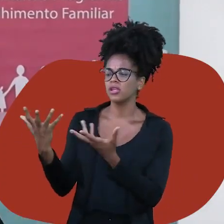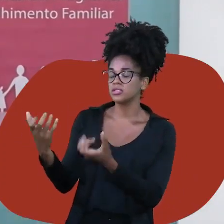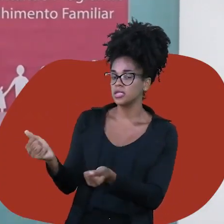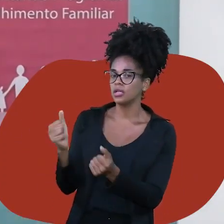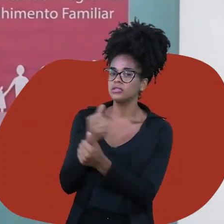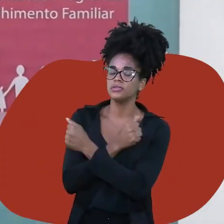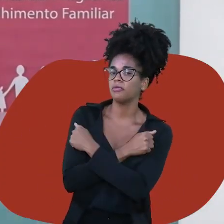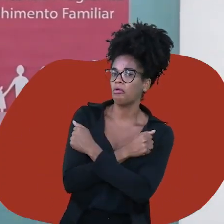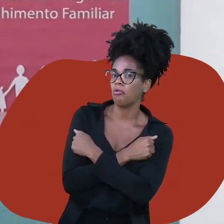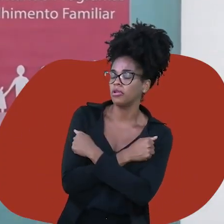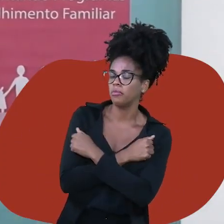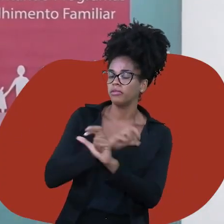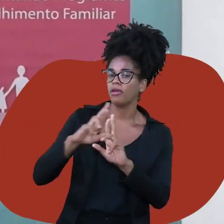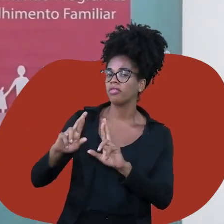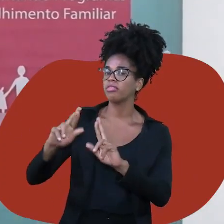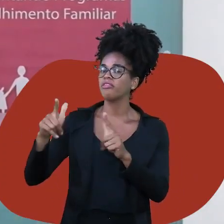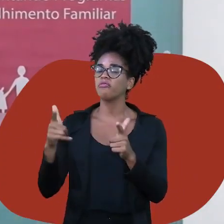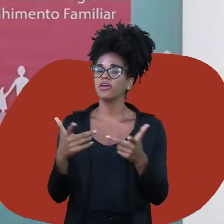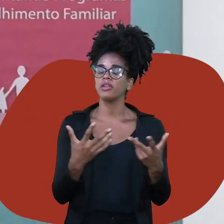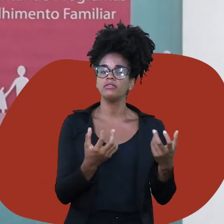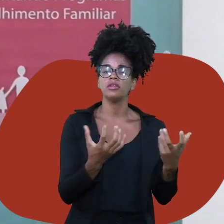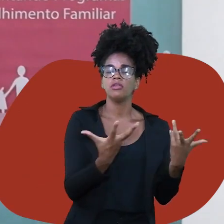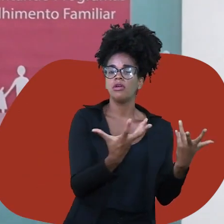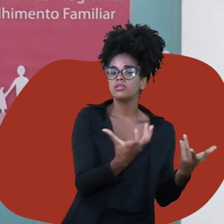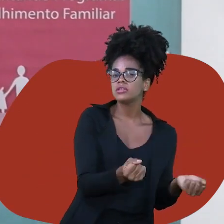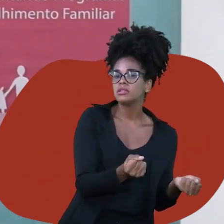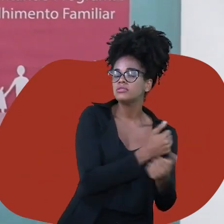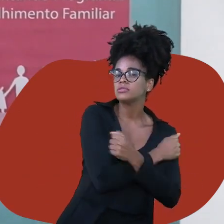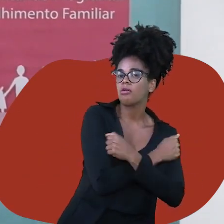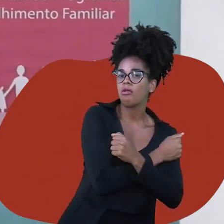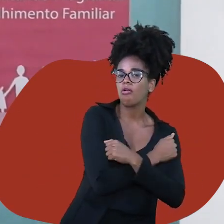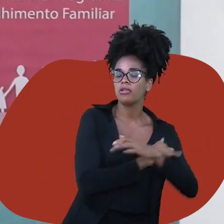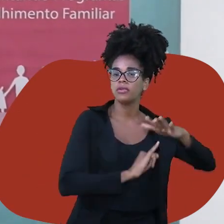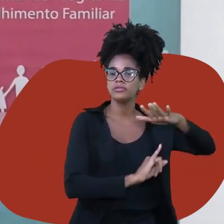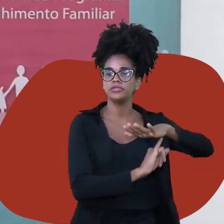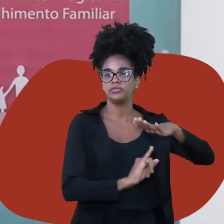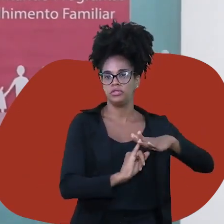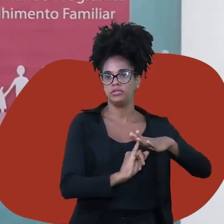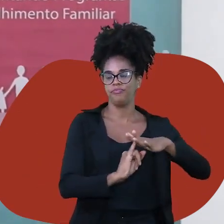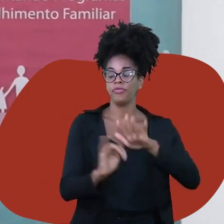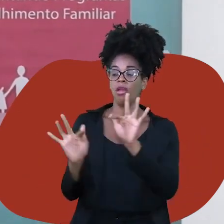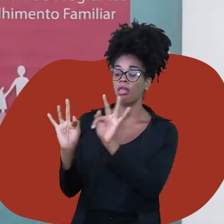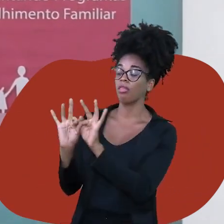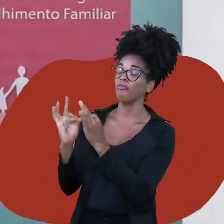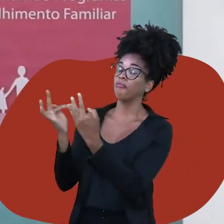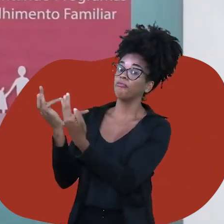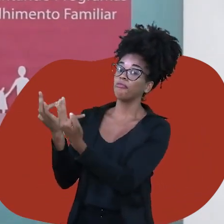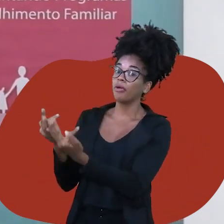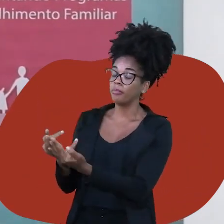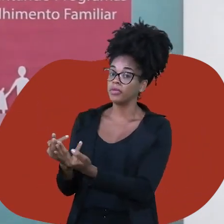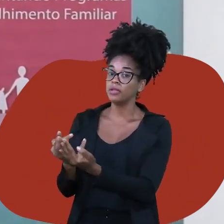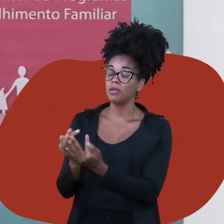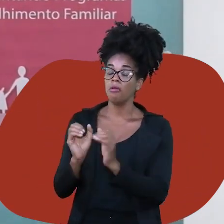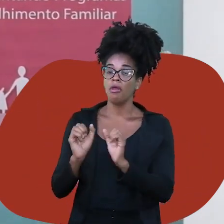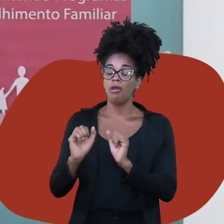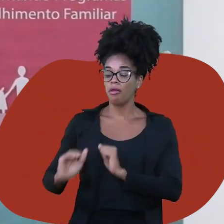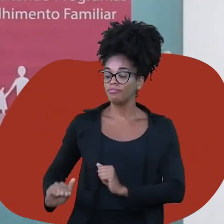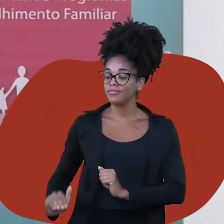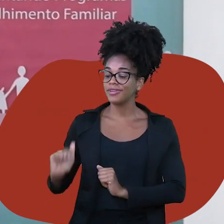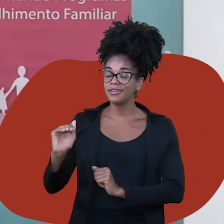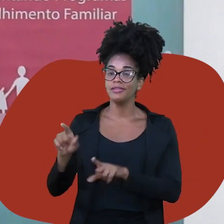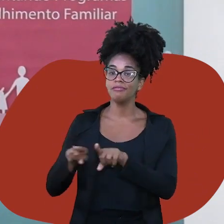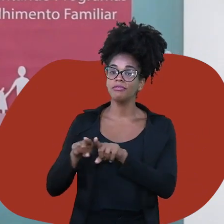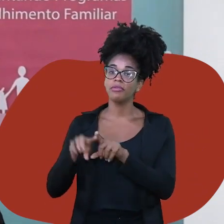do acolhimento institucional, o familiar ele, permite que a criança, que o adolescente,